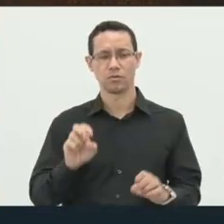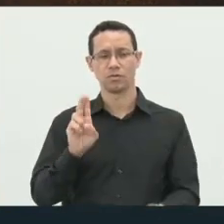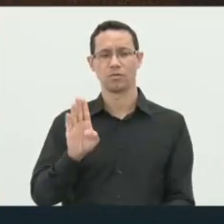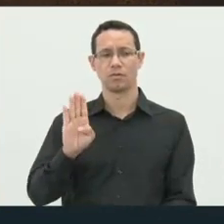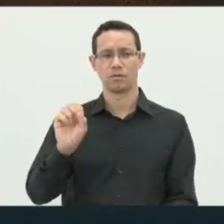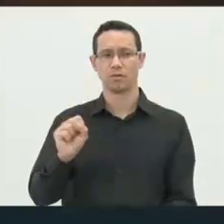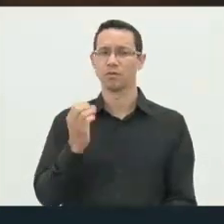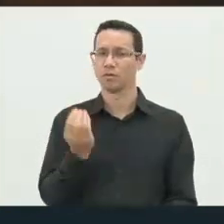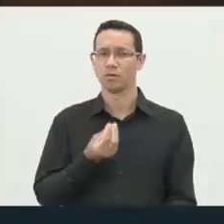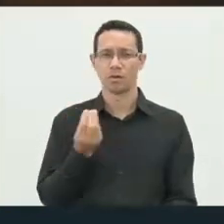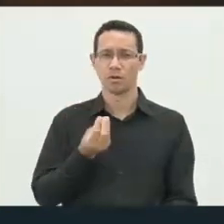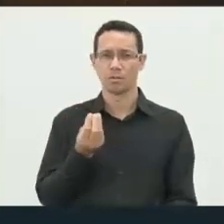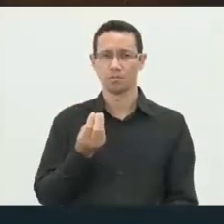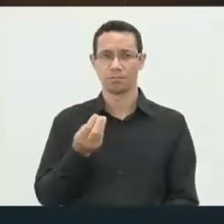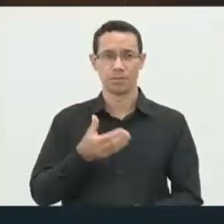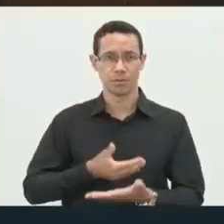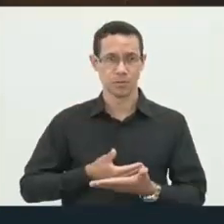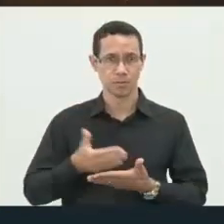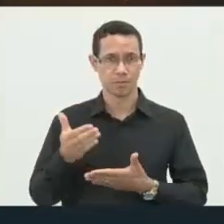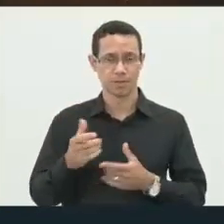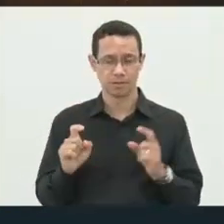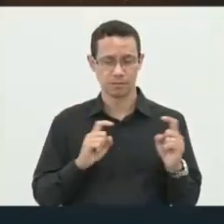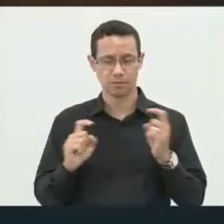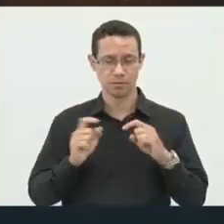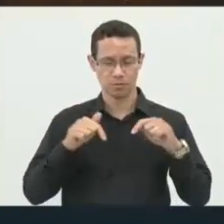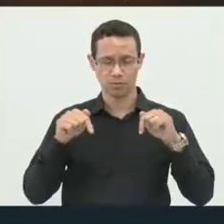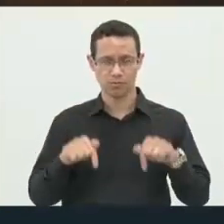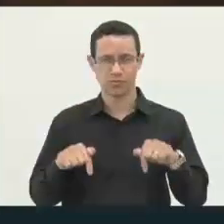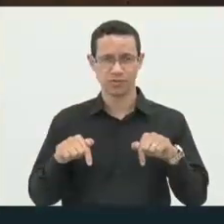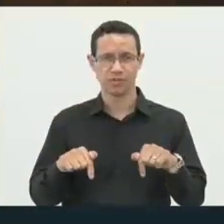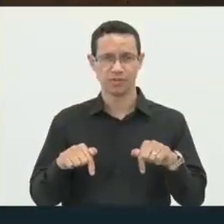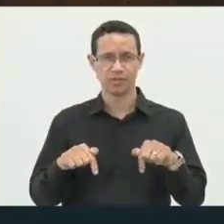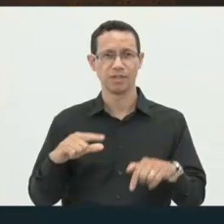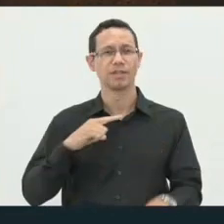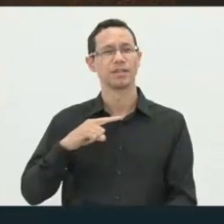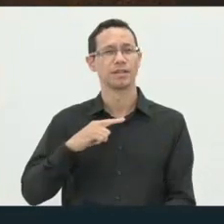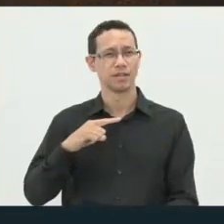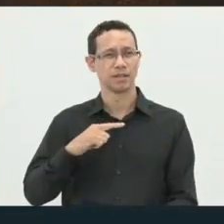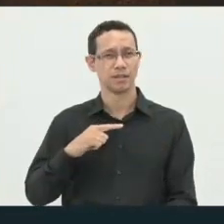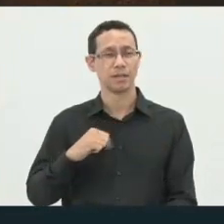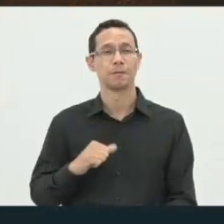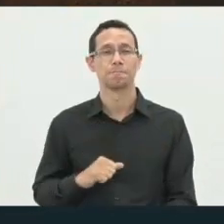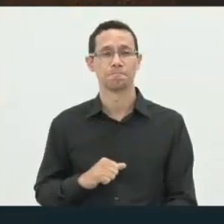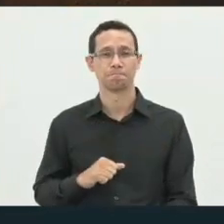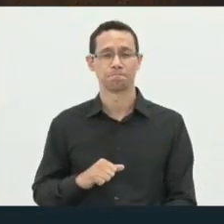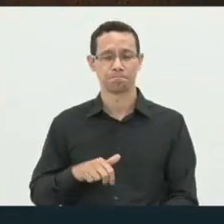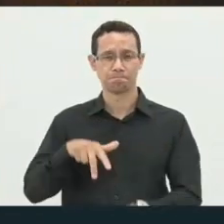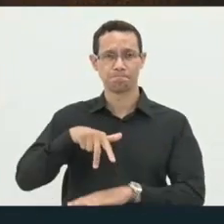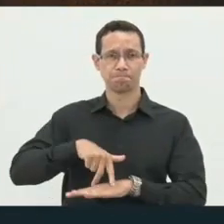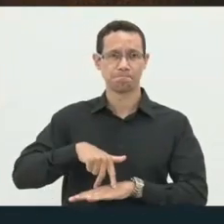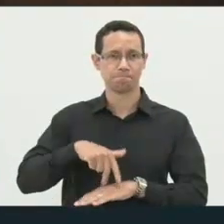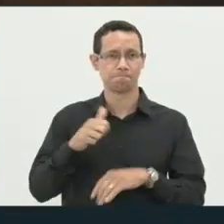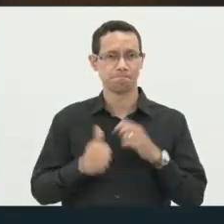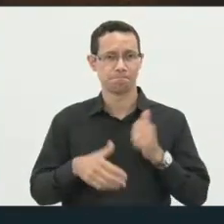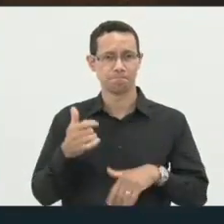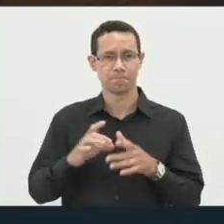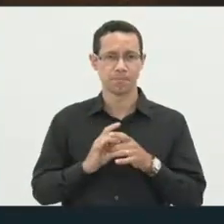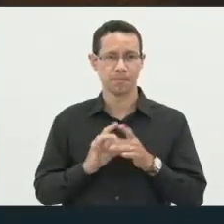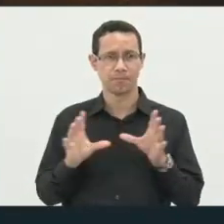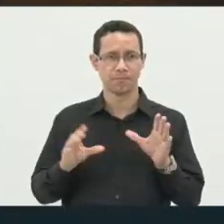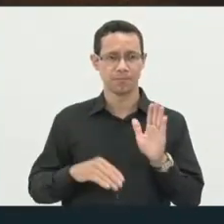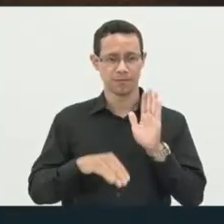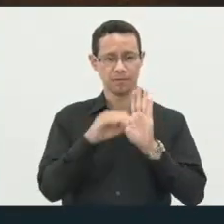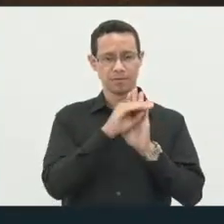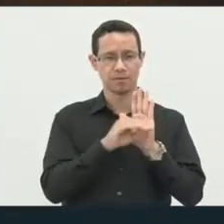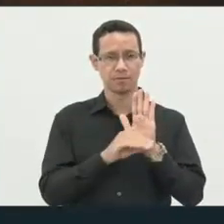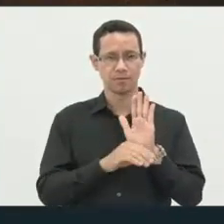E já no início dessa sessão de hoje né a gente teve aqui na no tempo da Tribuna Livre pautas